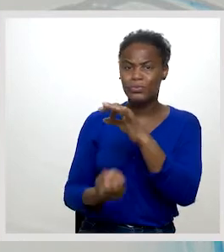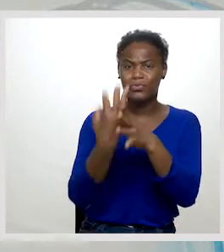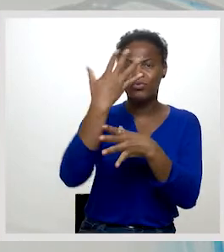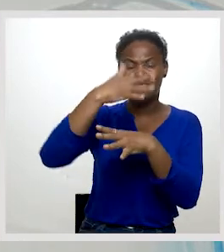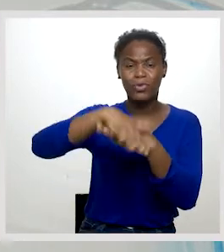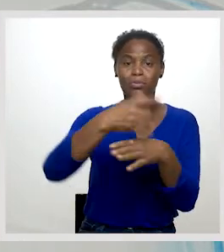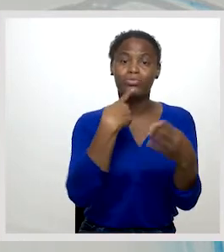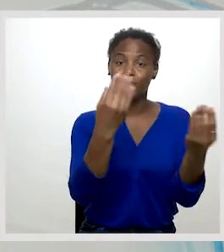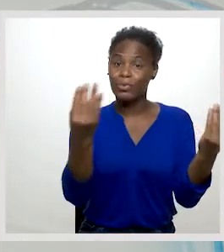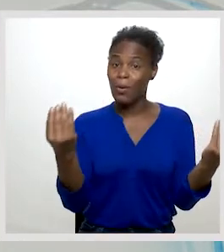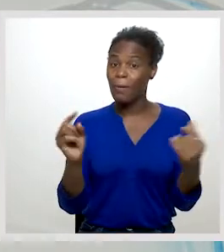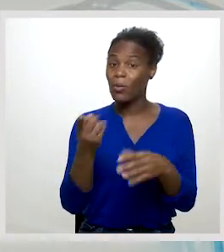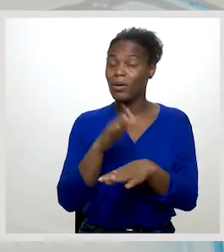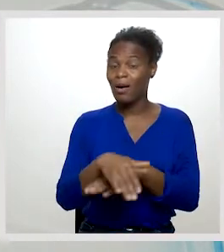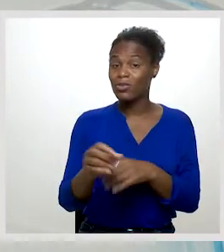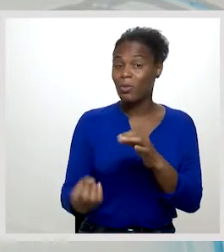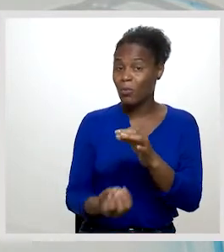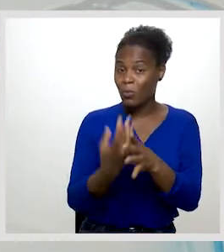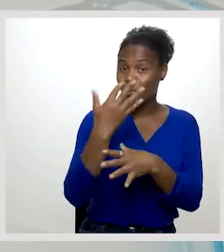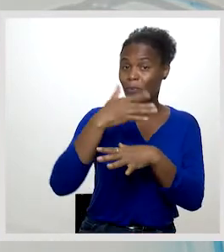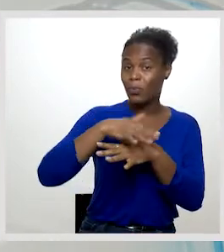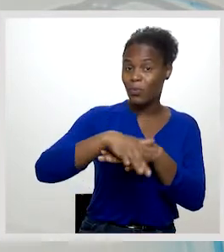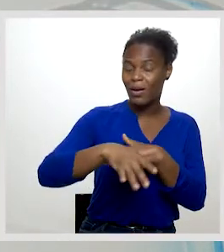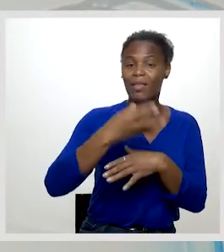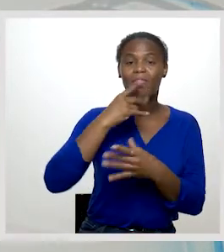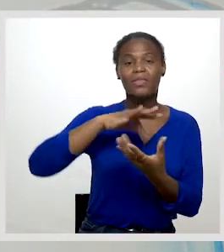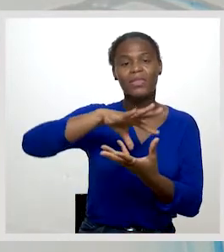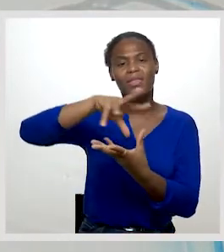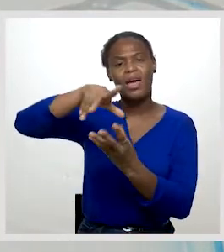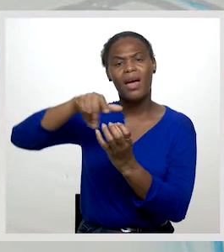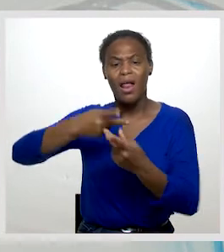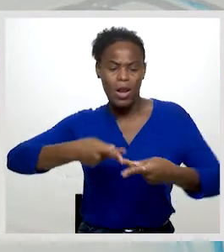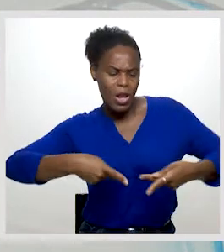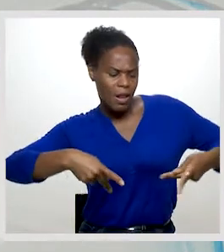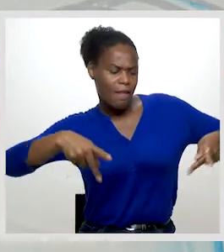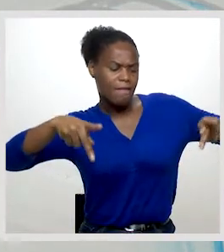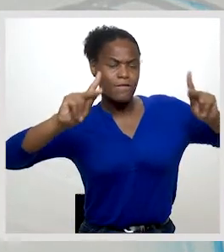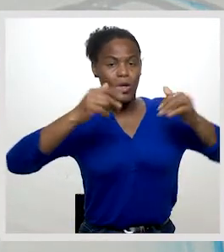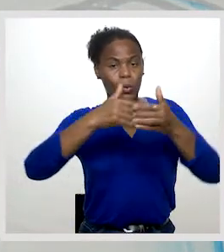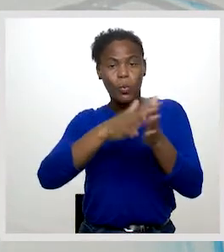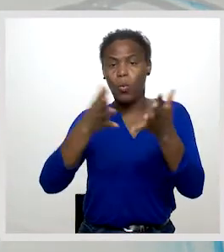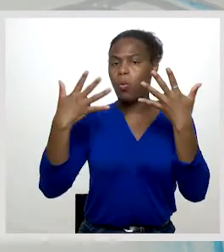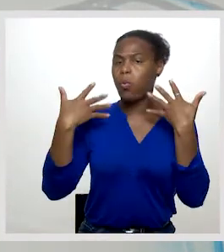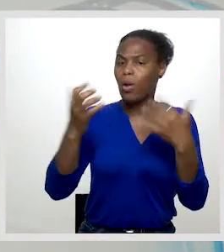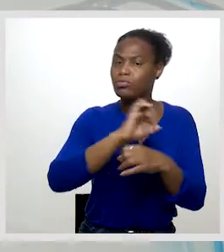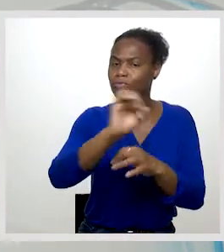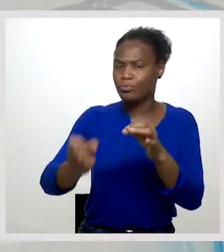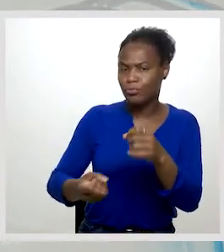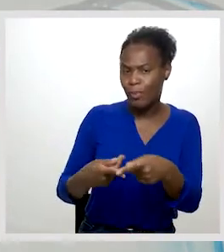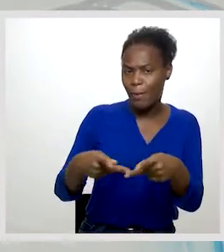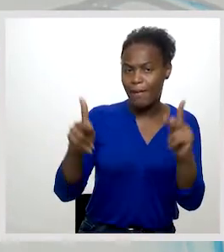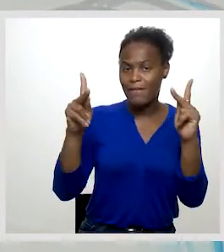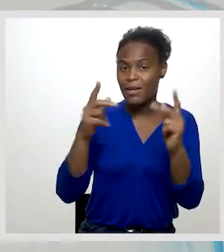vulcões. E graças a esses vulcões, que a Terra libertou todo o seu calor. E todos nós